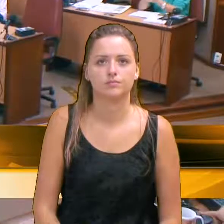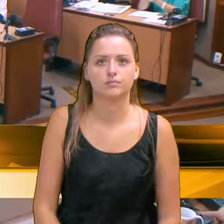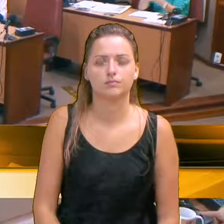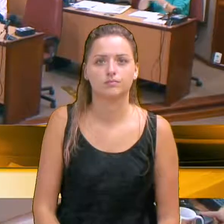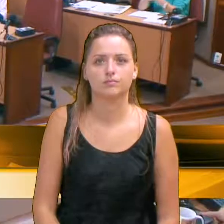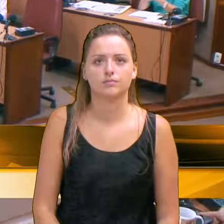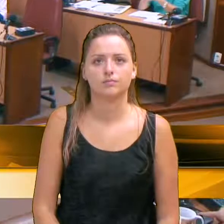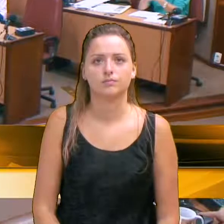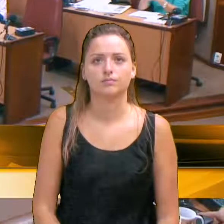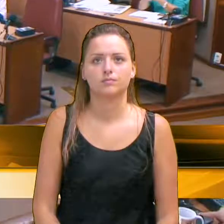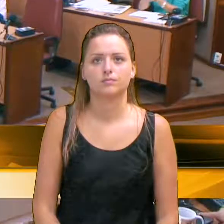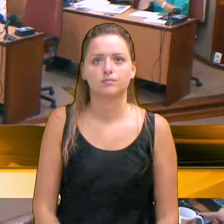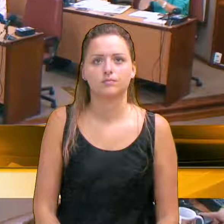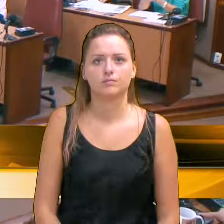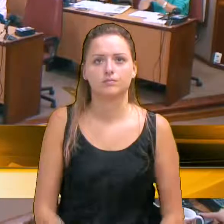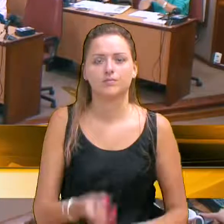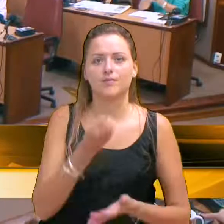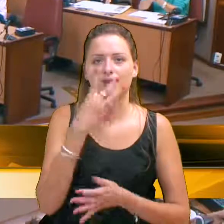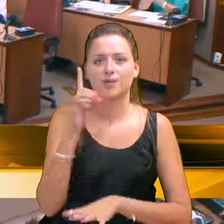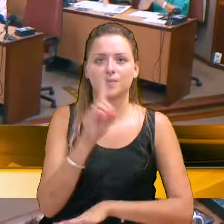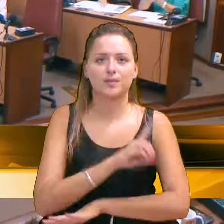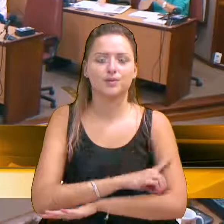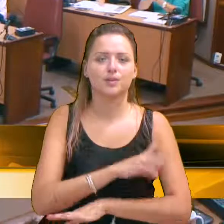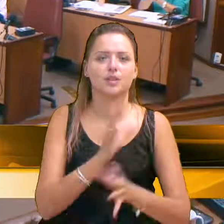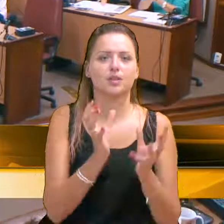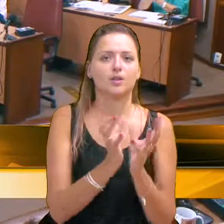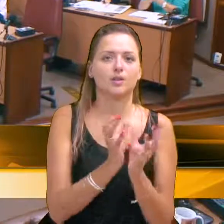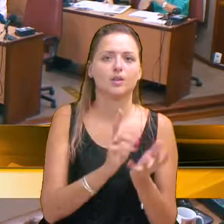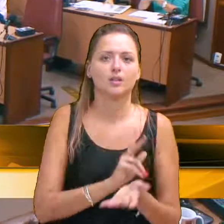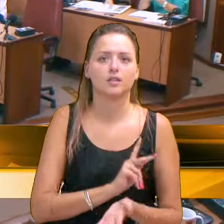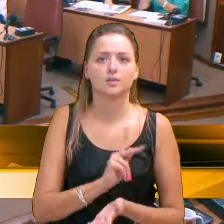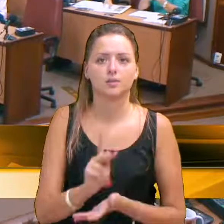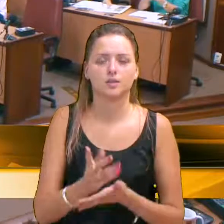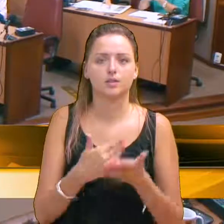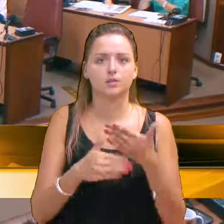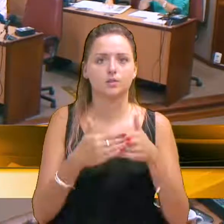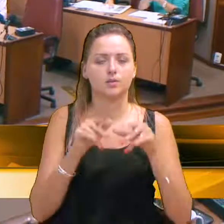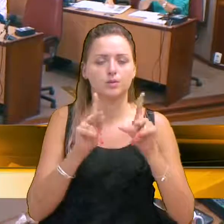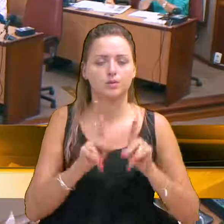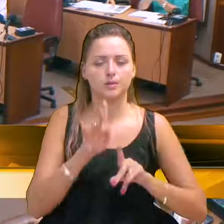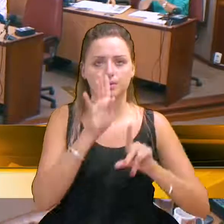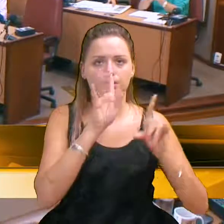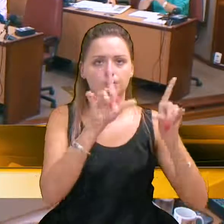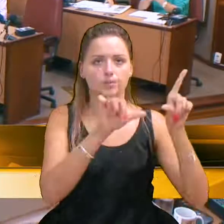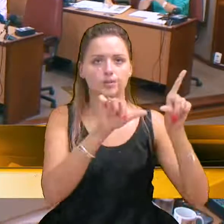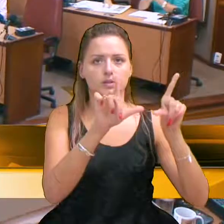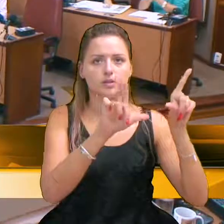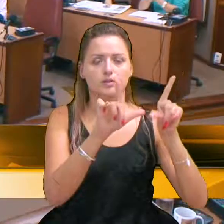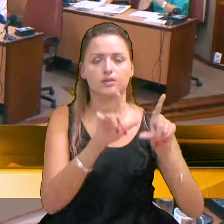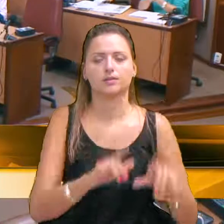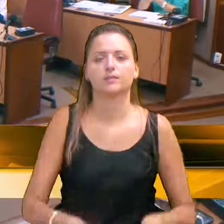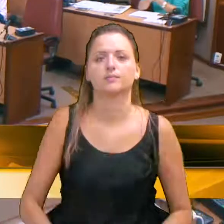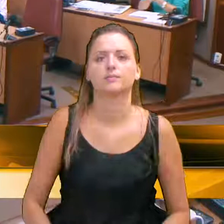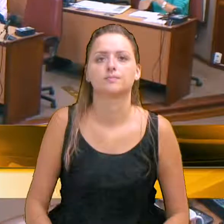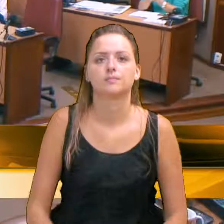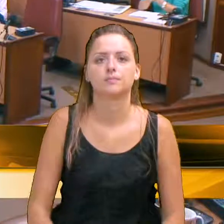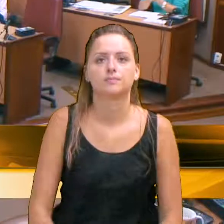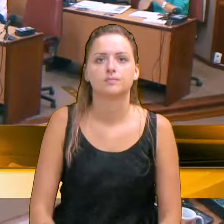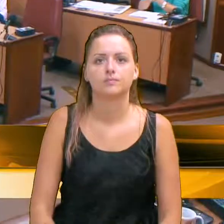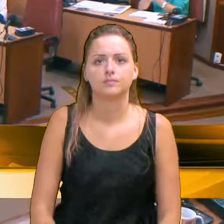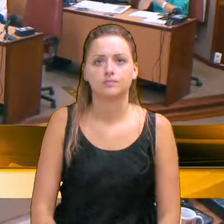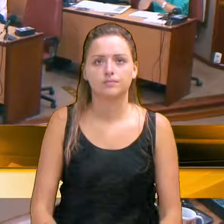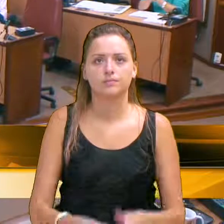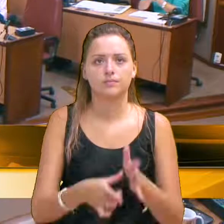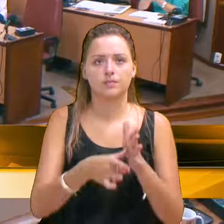Bom dia a todos, colegas, presidente, quem nos assiste pela TV Câmara. Antes, na